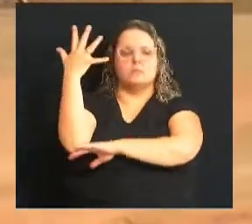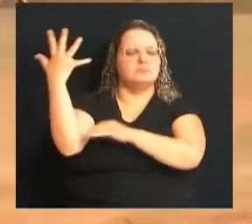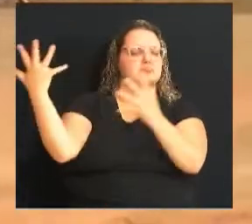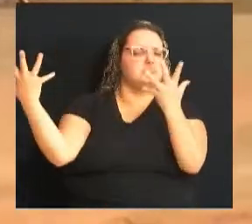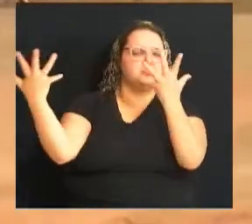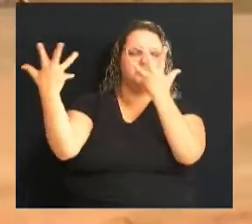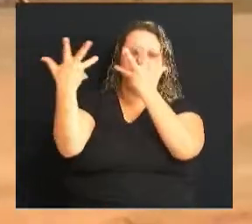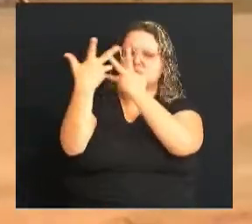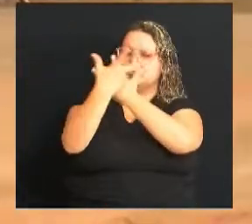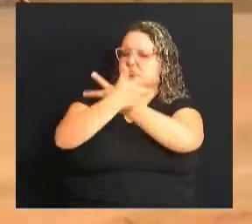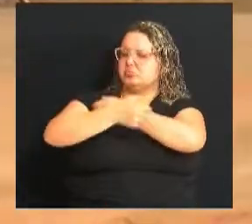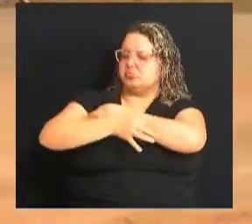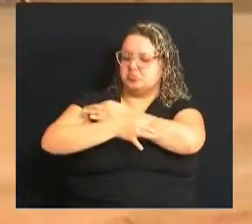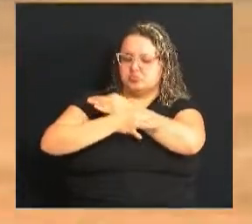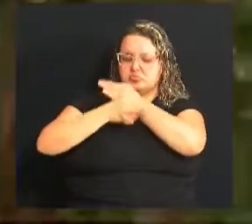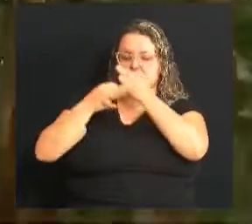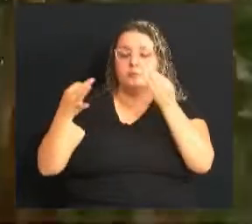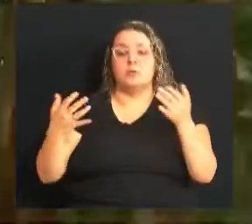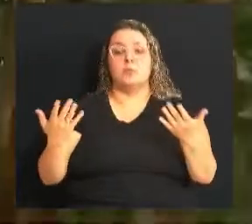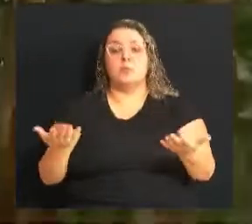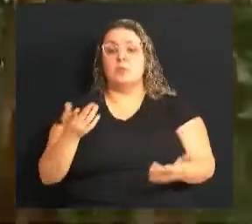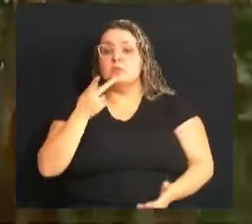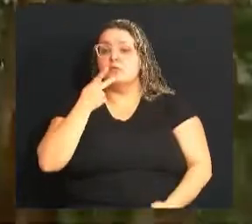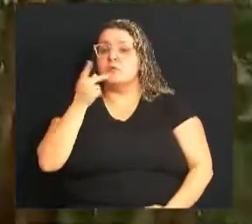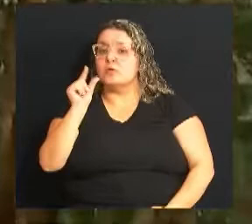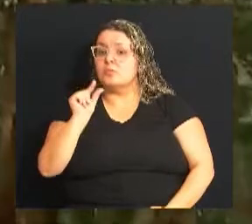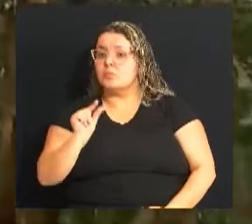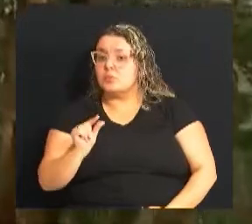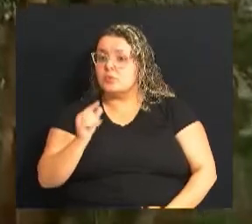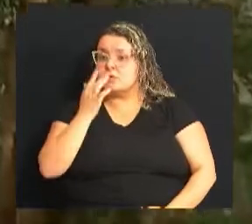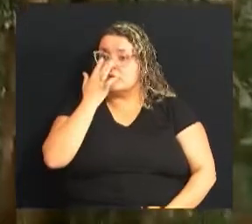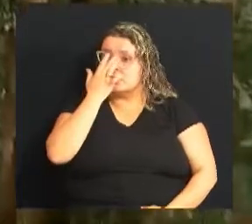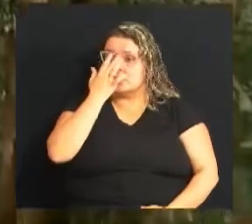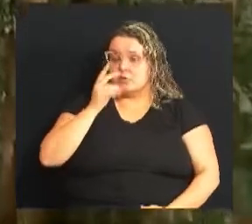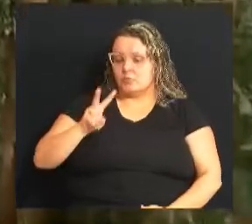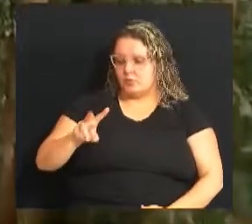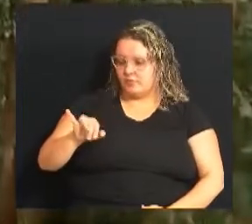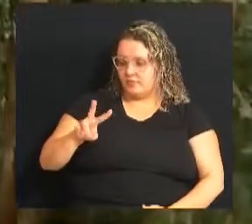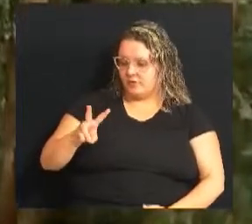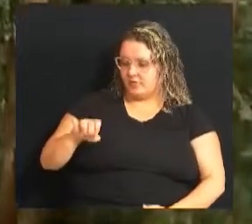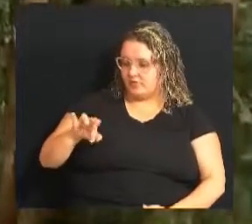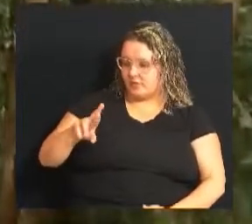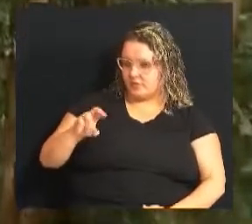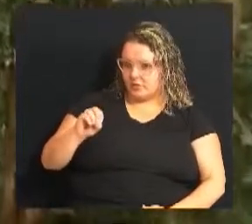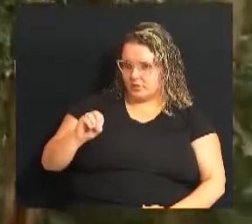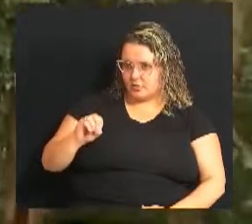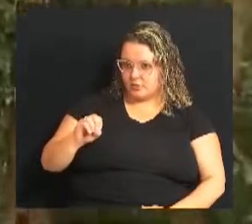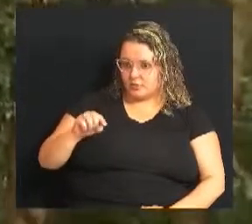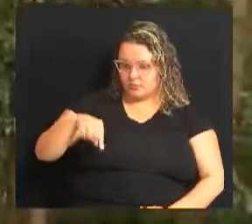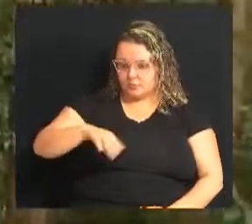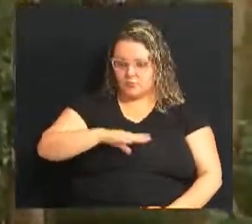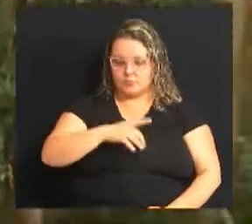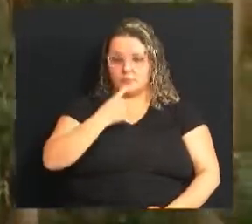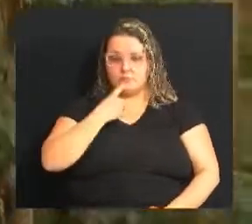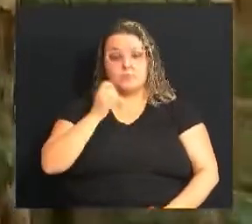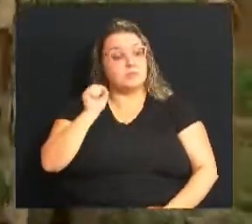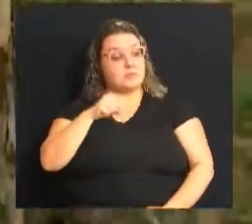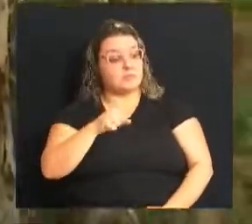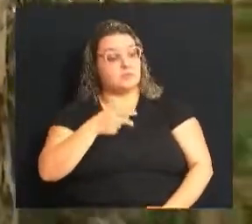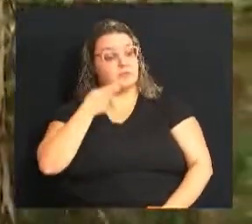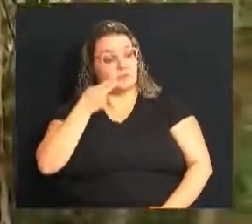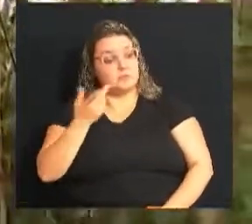muito grande. Bom, vamos falar um pouquinho sobre o viveiro municipal aqui. Vamos, claro. Viveiro,